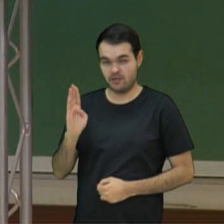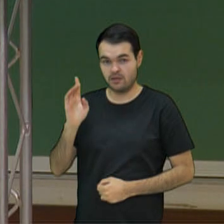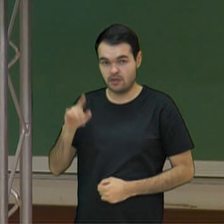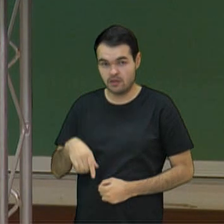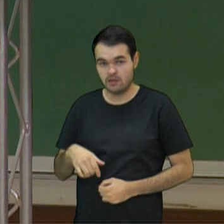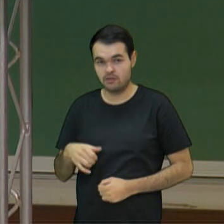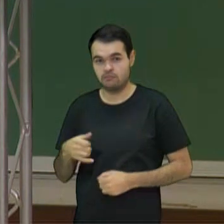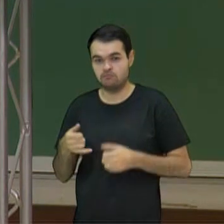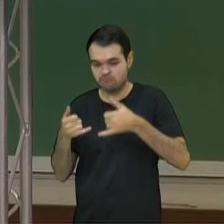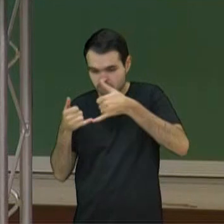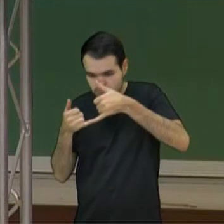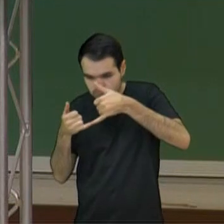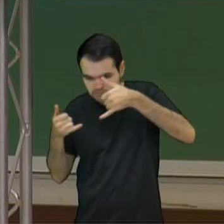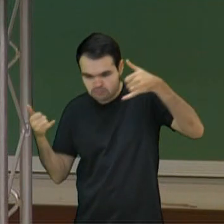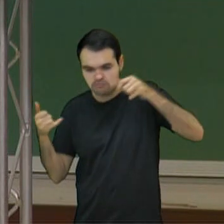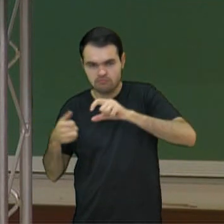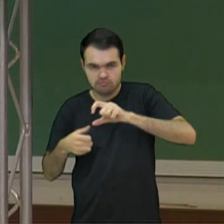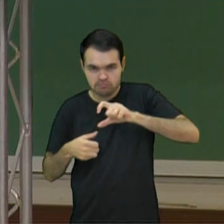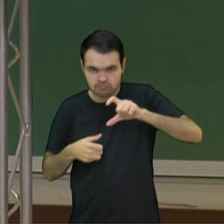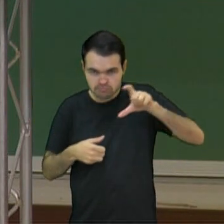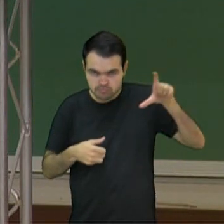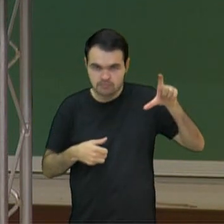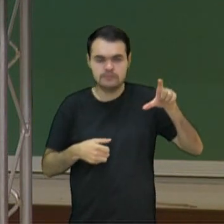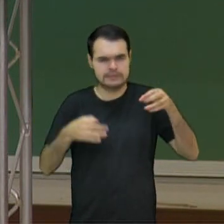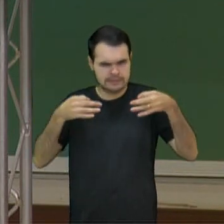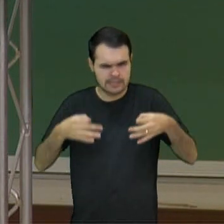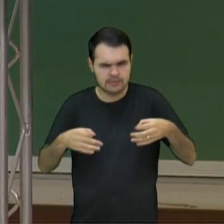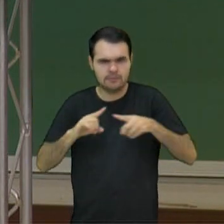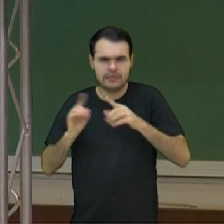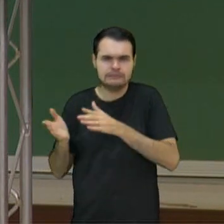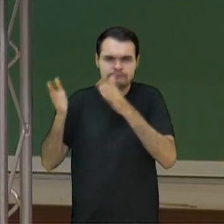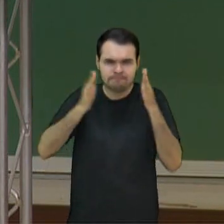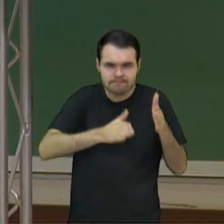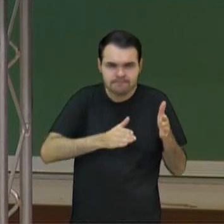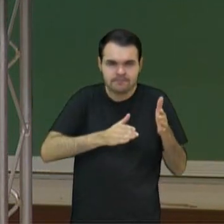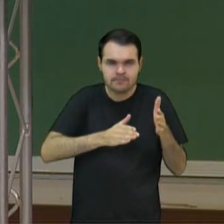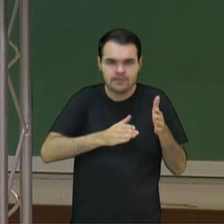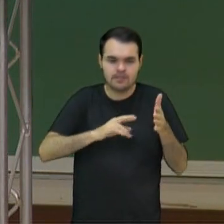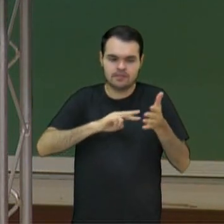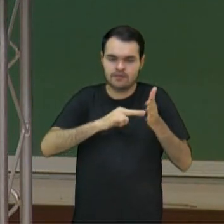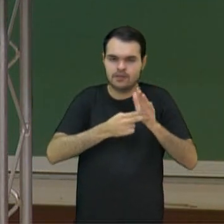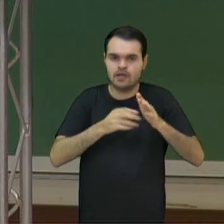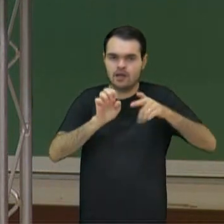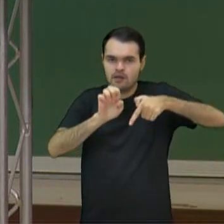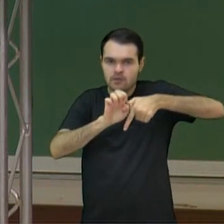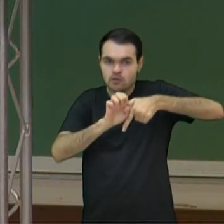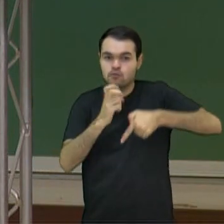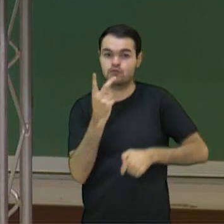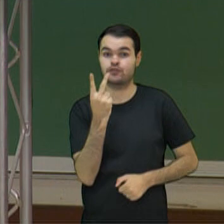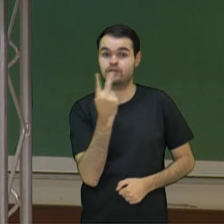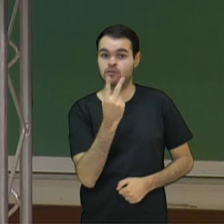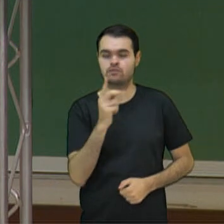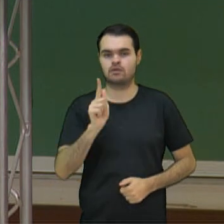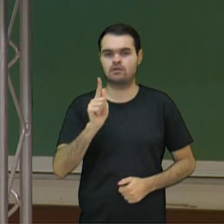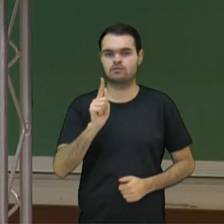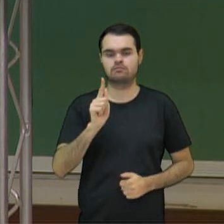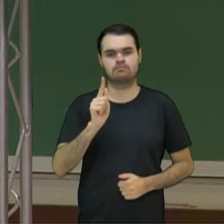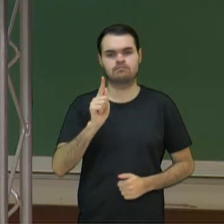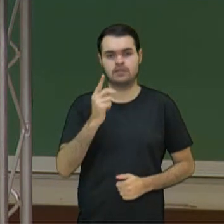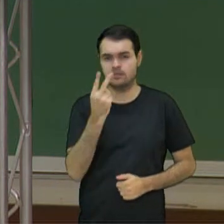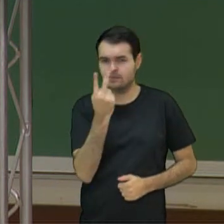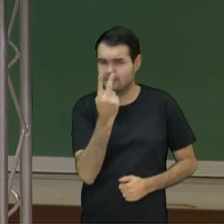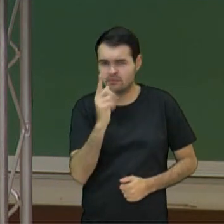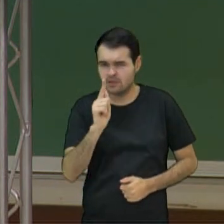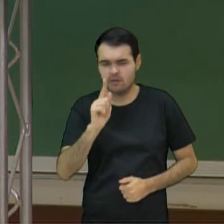reta crescente, estaria correta até aqui. Só que aqui diz representando uma equação do segundo grau. Equação do